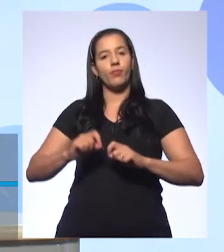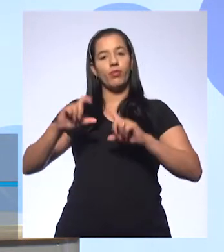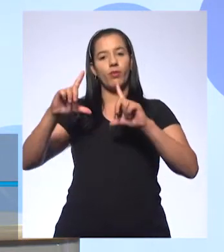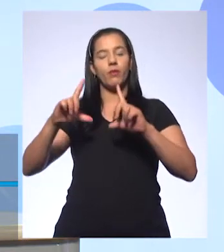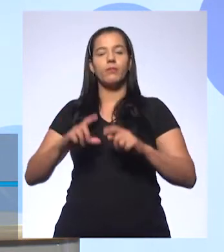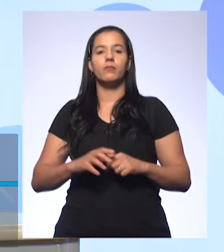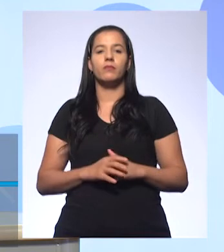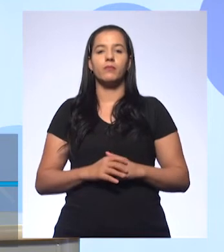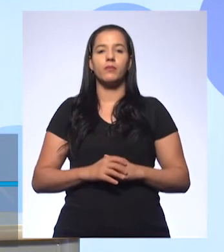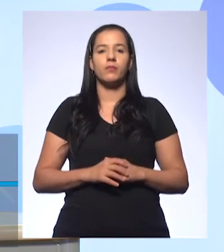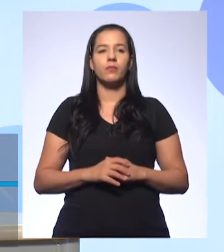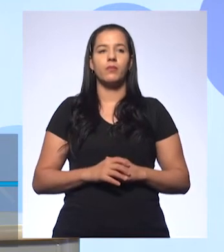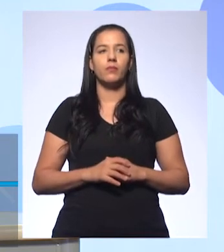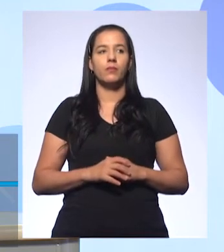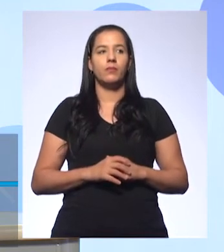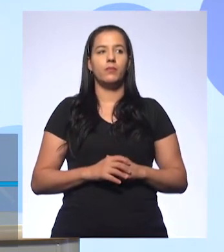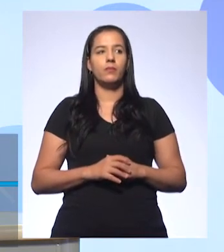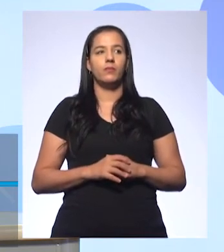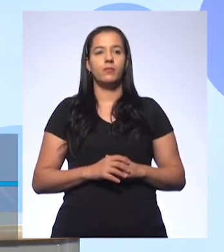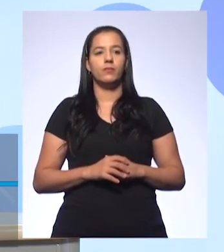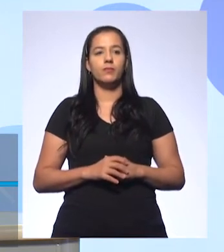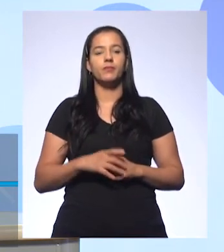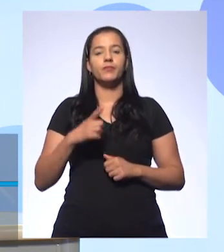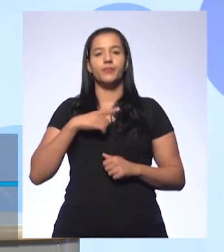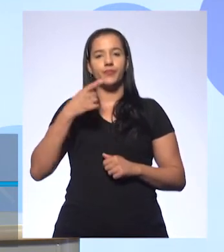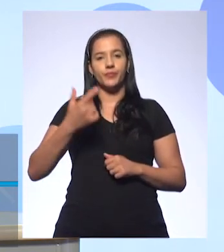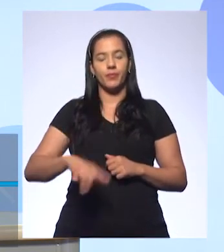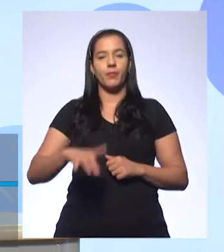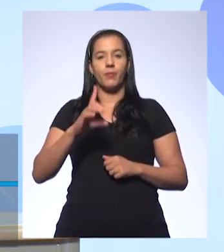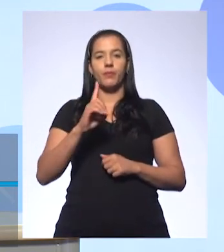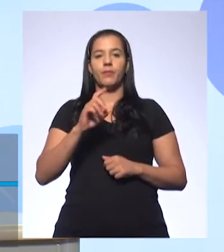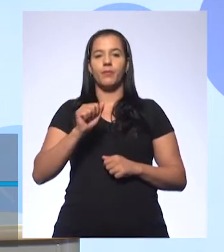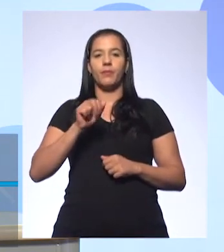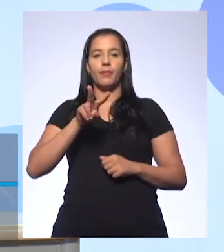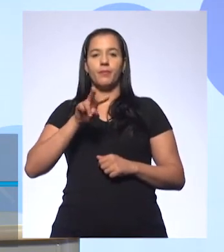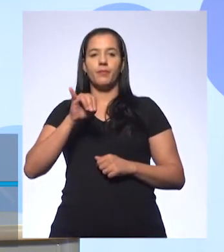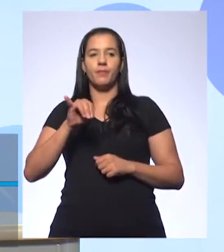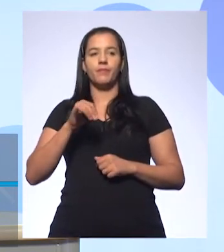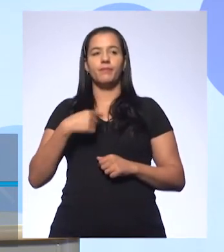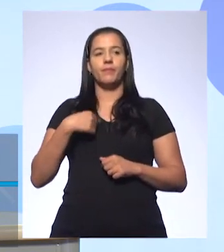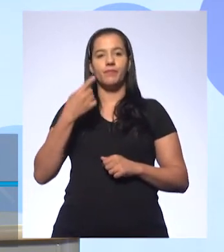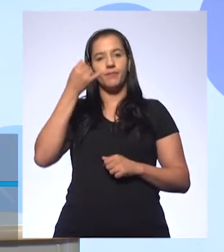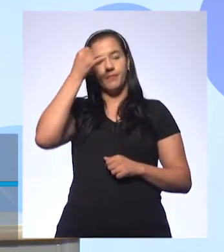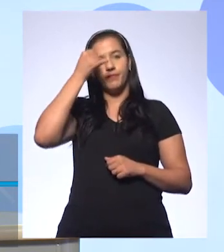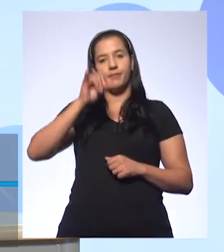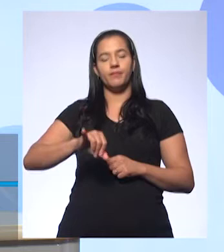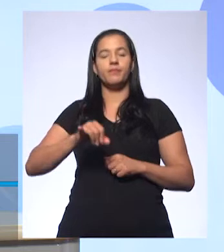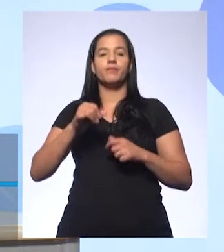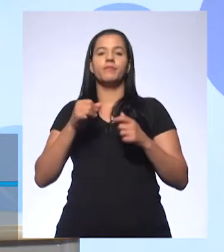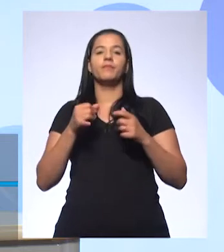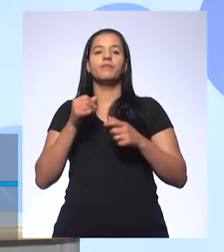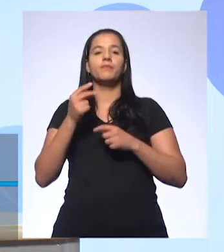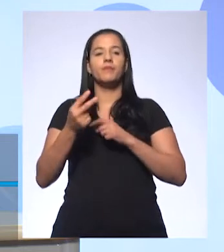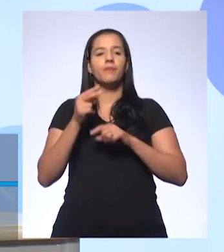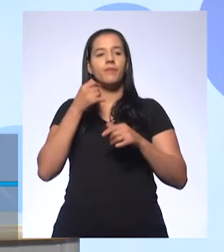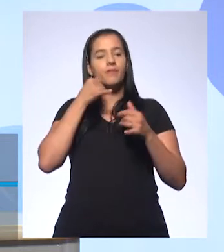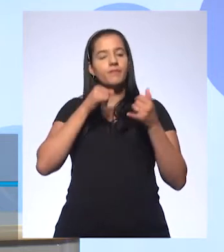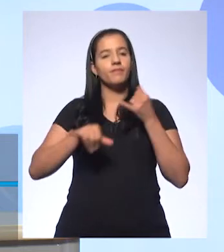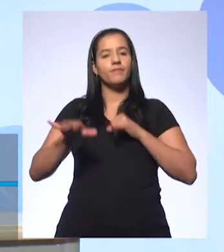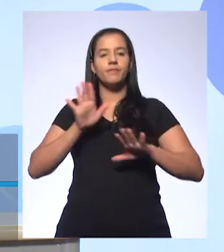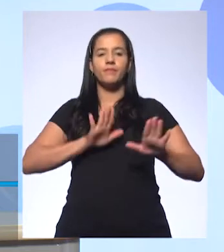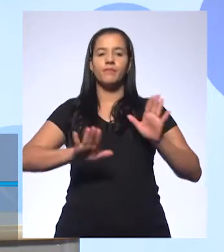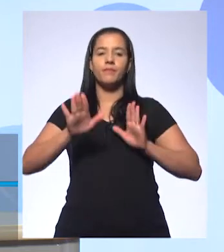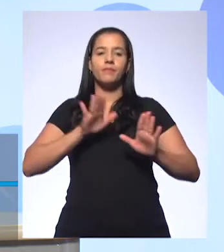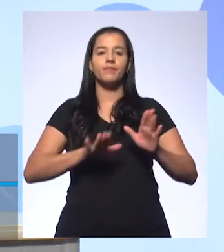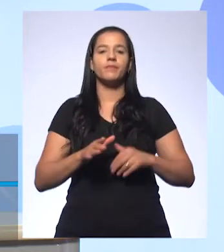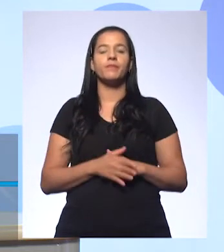Então aí já é interpretação, né? O aluno Davi, de novo, não, devido à falta de prevenção, colocou 2 vezes. Agora eu gostei dessa, o professor